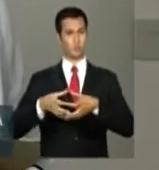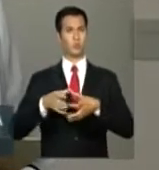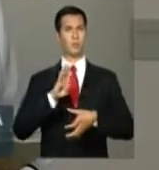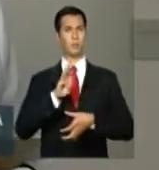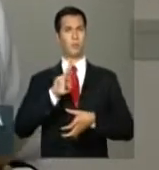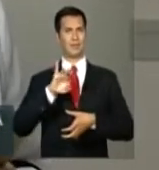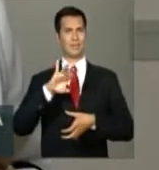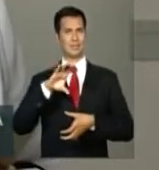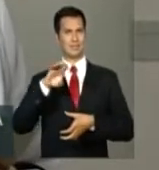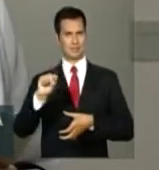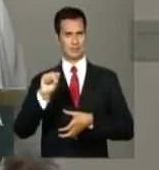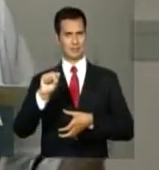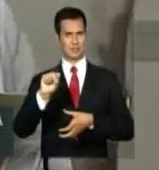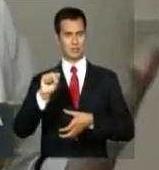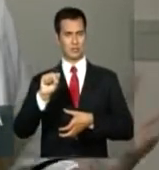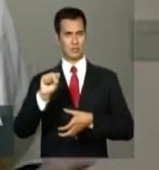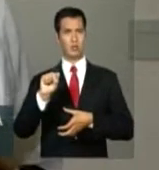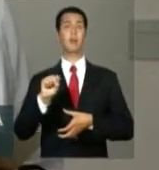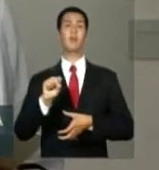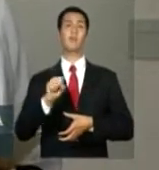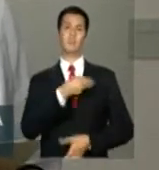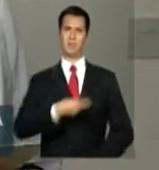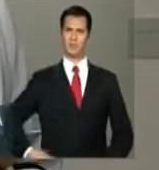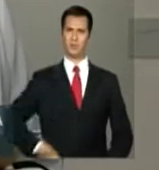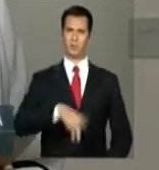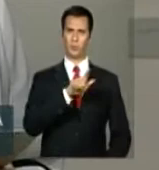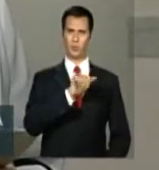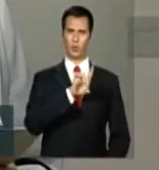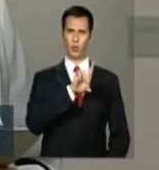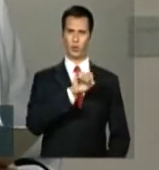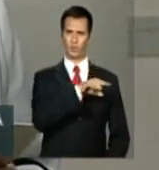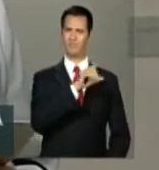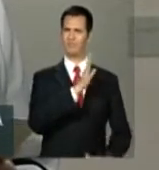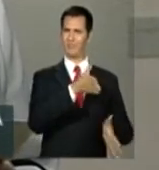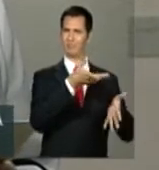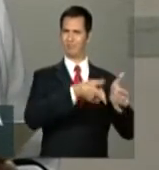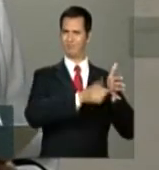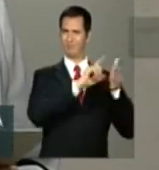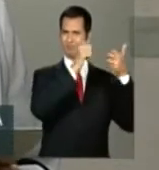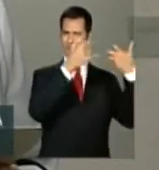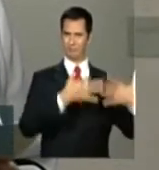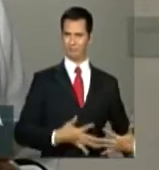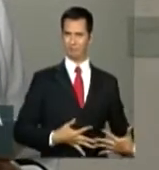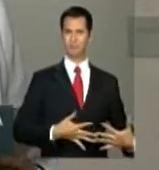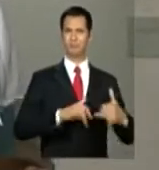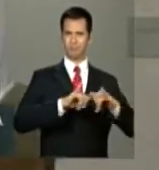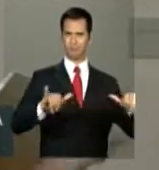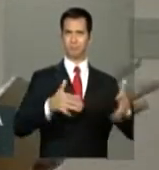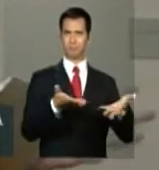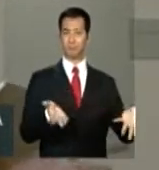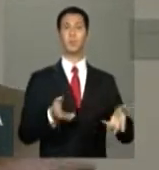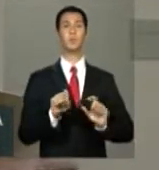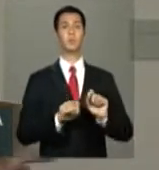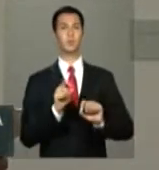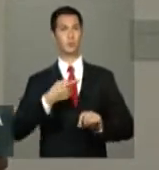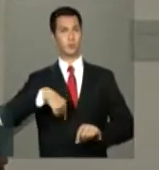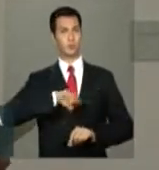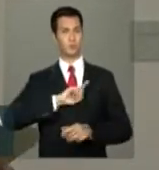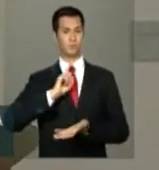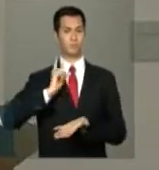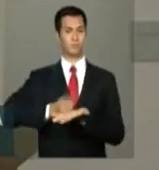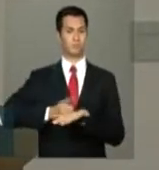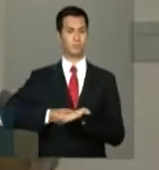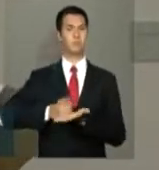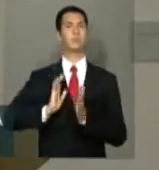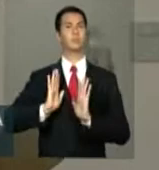países BRICS, que eu acho que o Guido Mantega já falou para vocês, que é formalizar um acordo